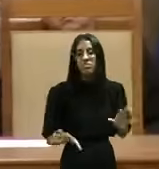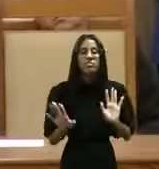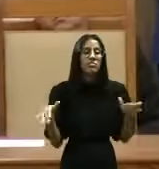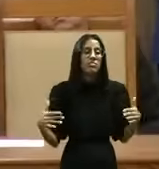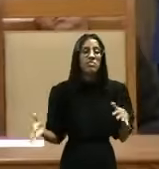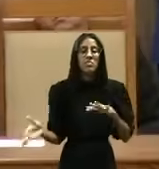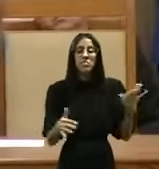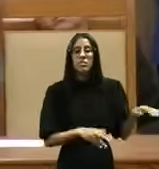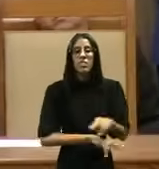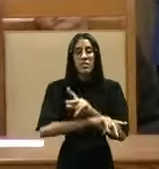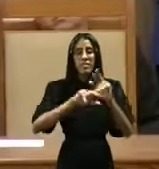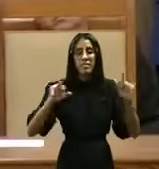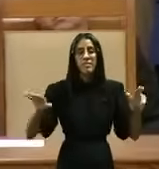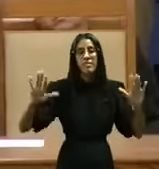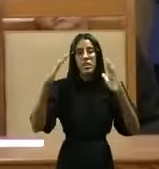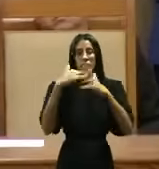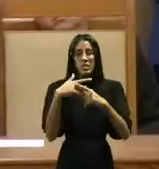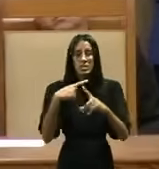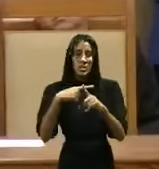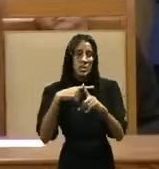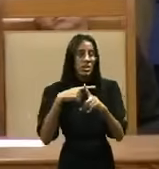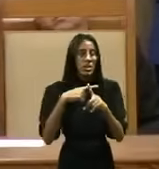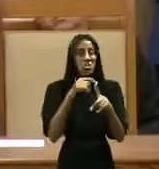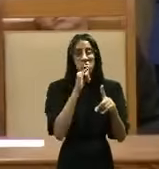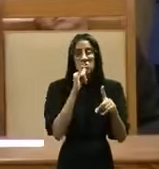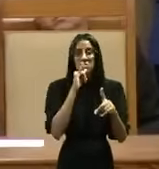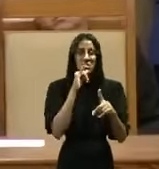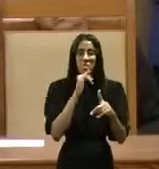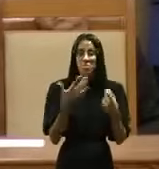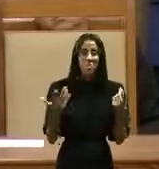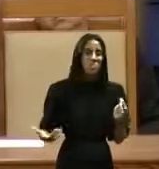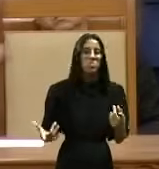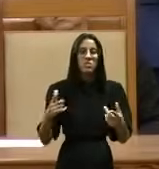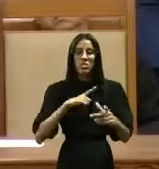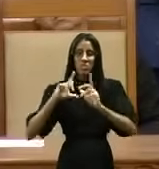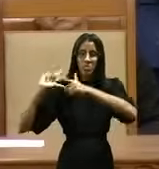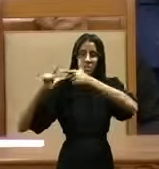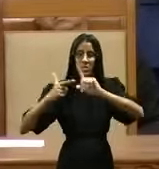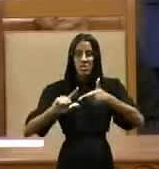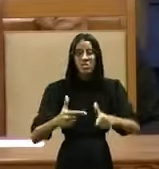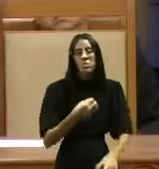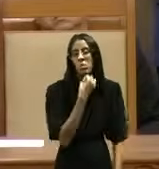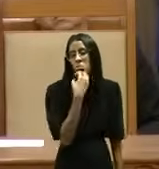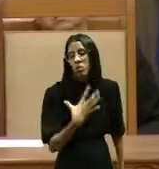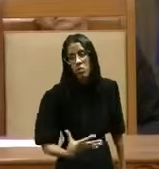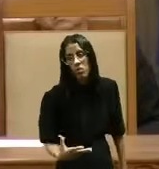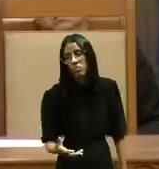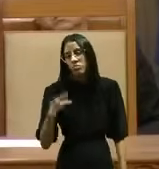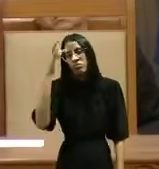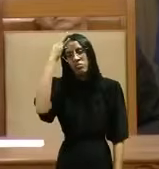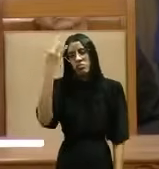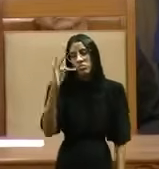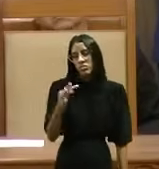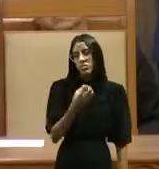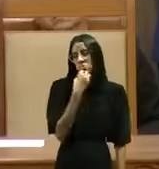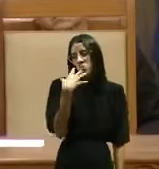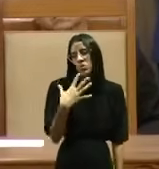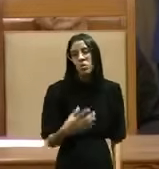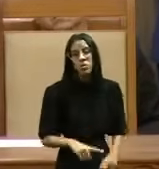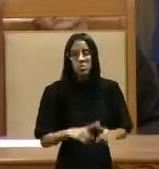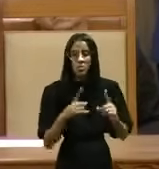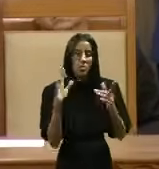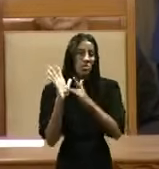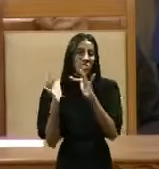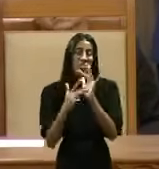estão pensando que são rica na teologia rica na tradição mas para Jesus ela não passa de quê